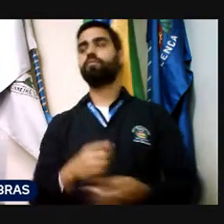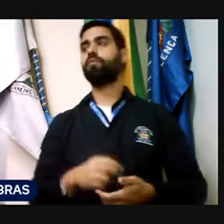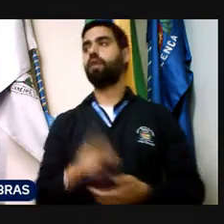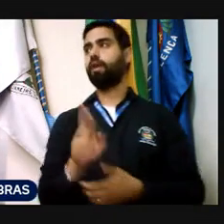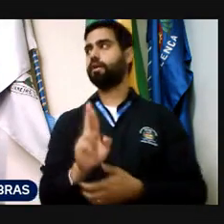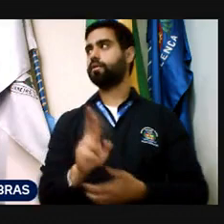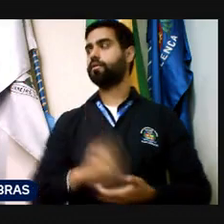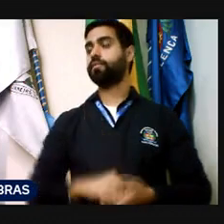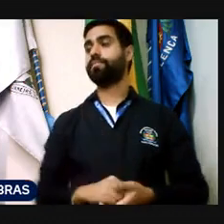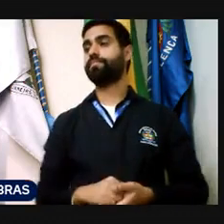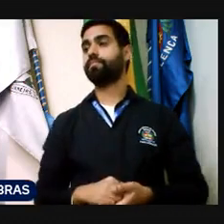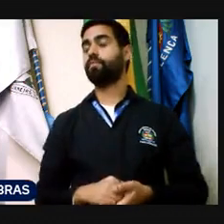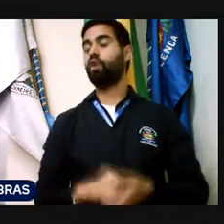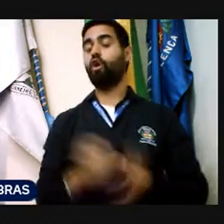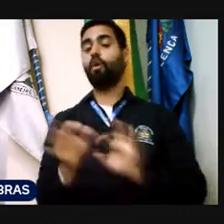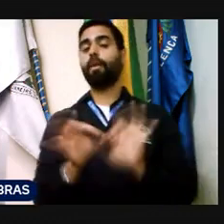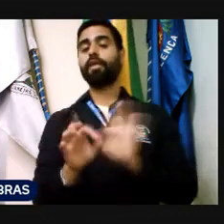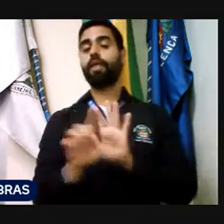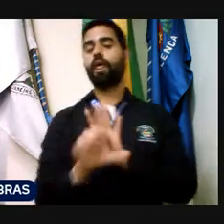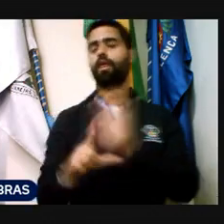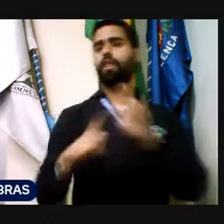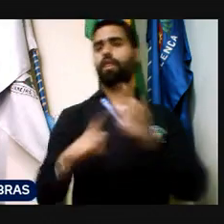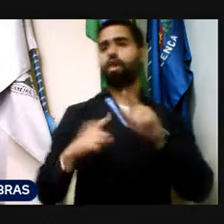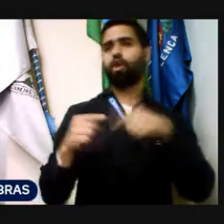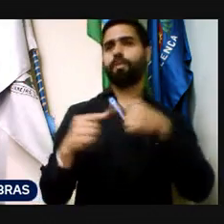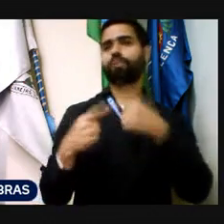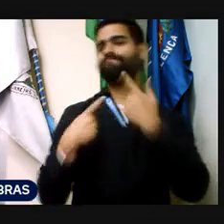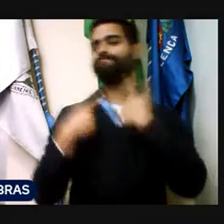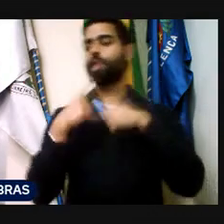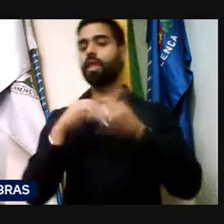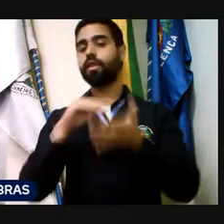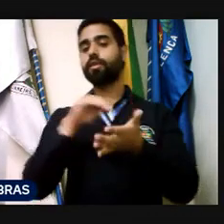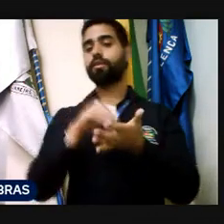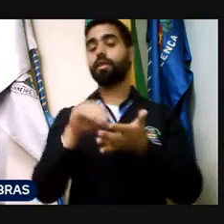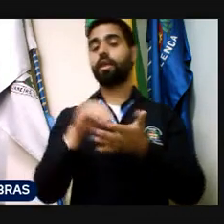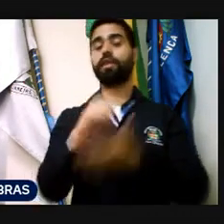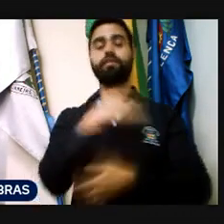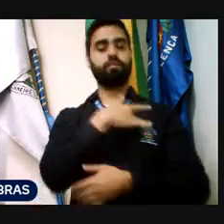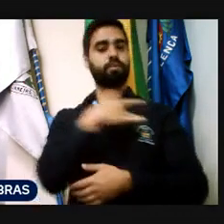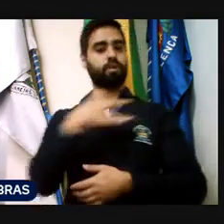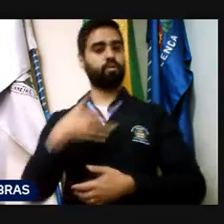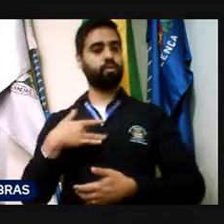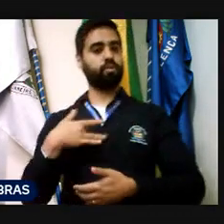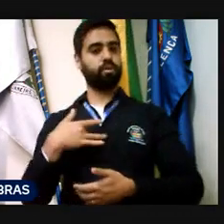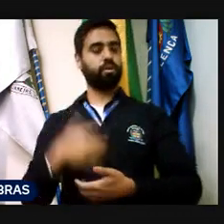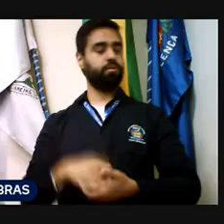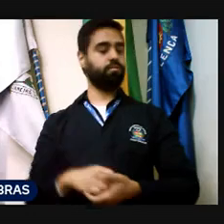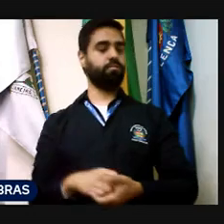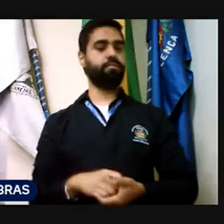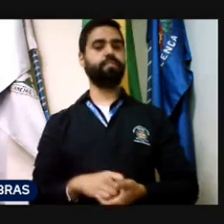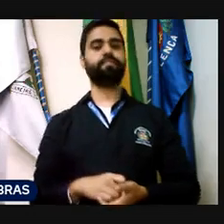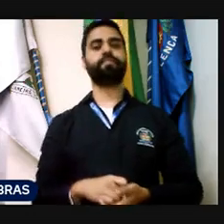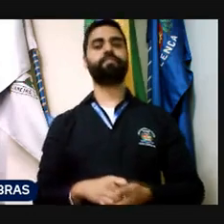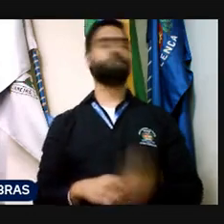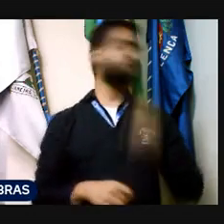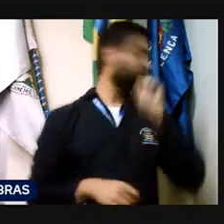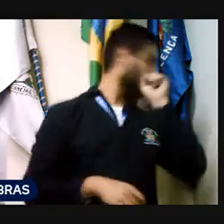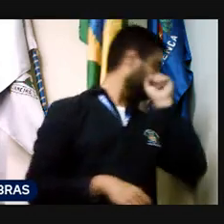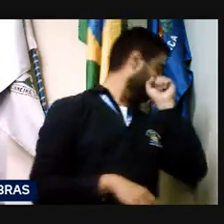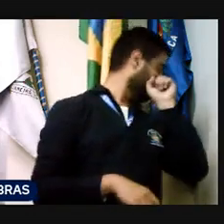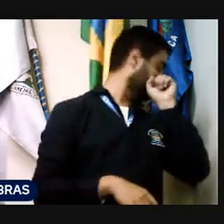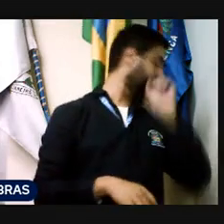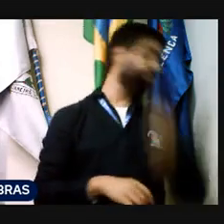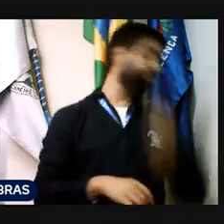R$ 236.461,68. O presente projeto de lei tem por finalidade atender os anseios da Secretaria de Saúde por meio do memorando 415 de